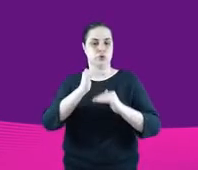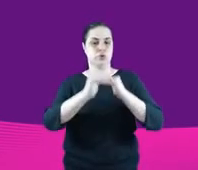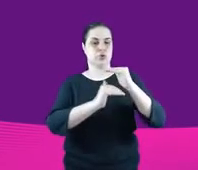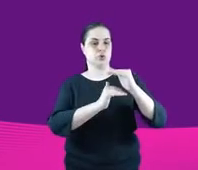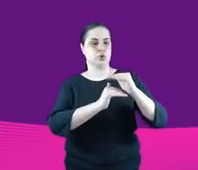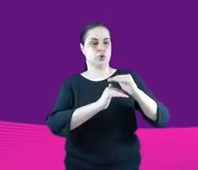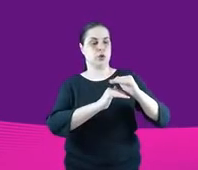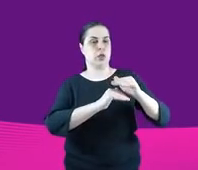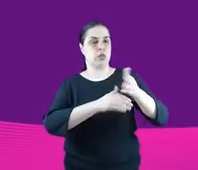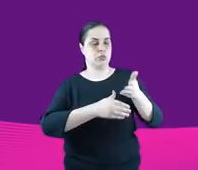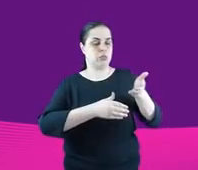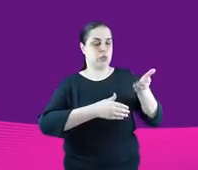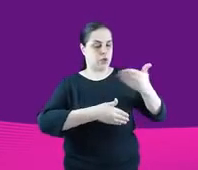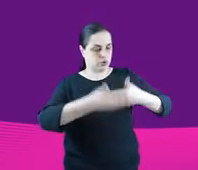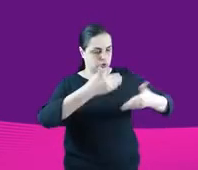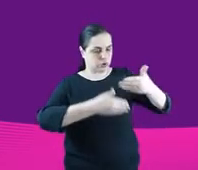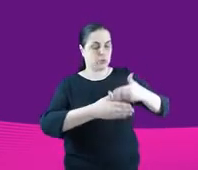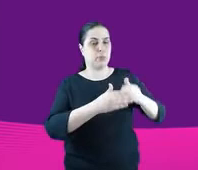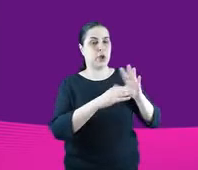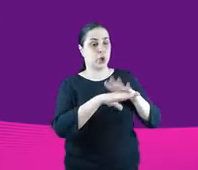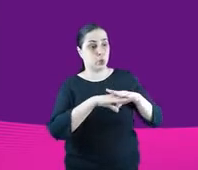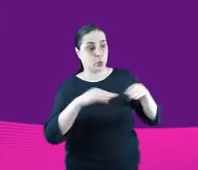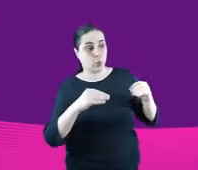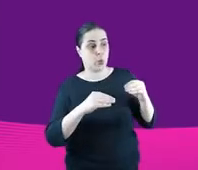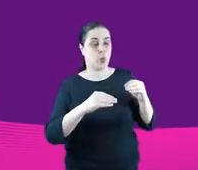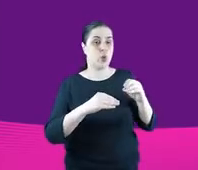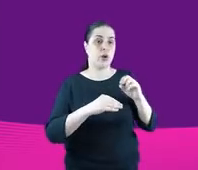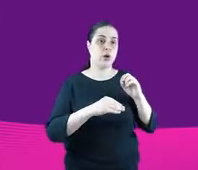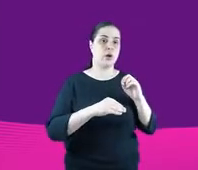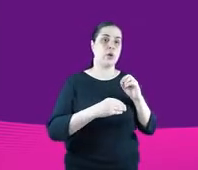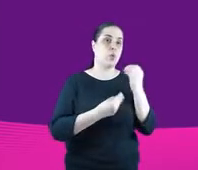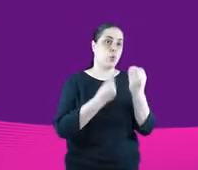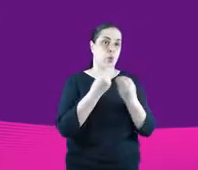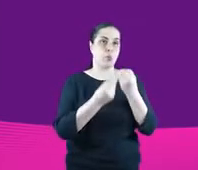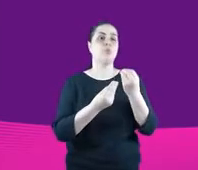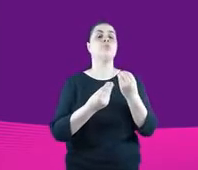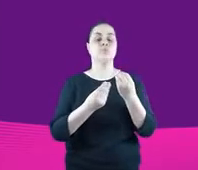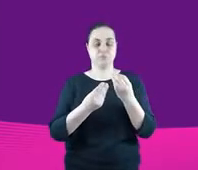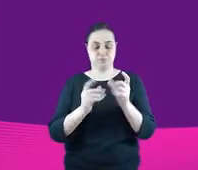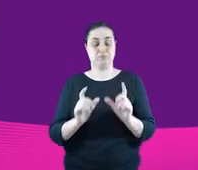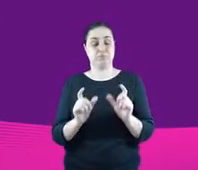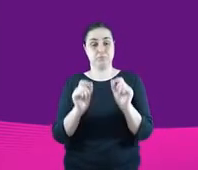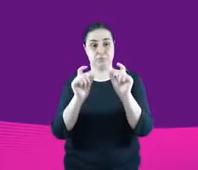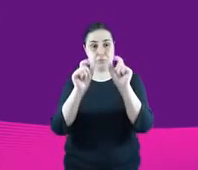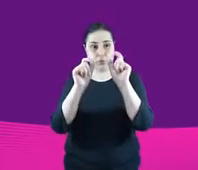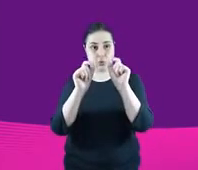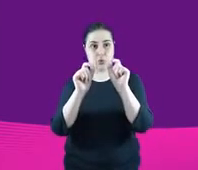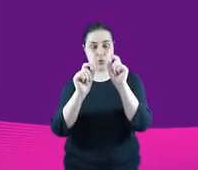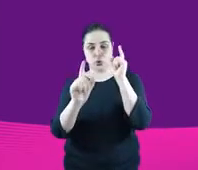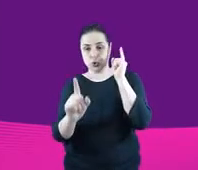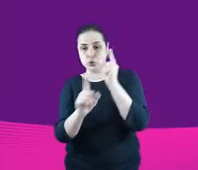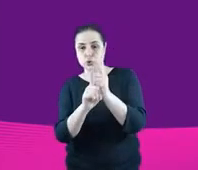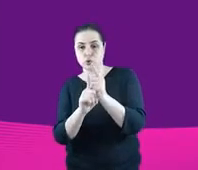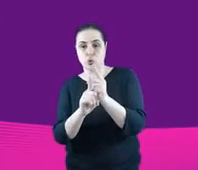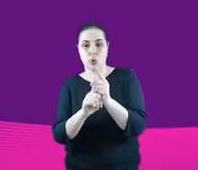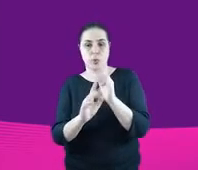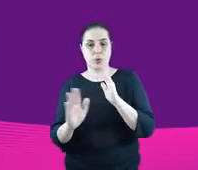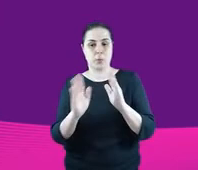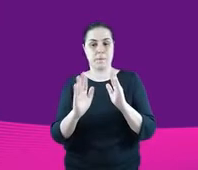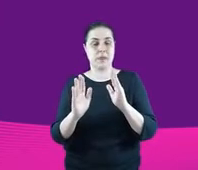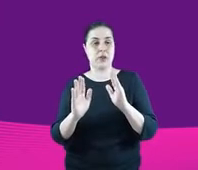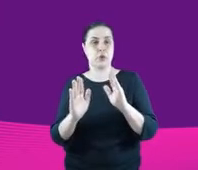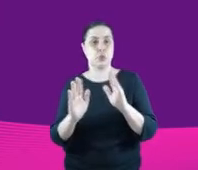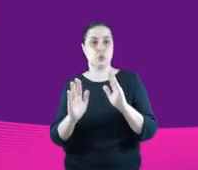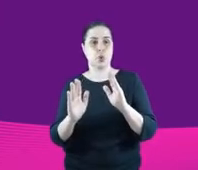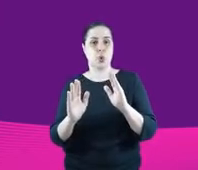pacientes. A maioria das recorrências de câncer de mama ocorrem dentro dos primeiros 5 anos. Quando a neoplasia é um